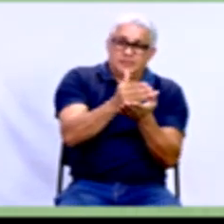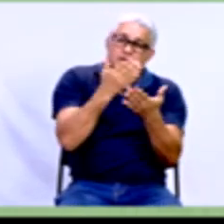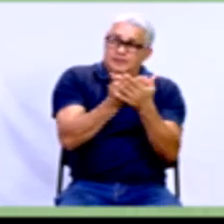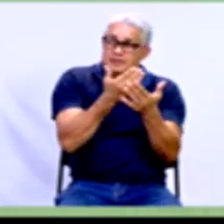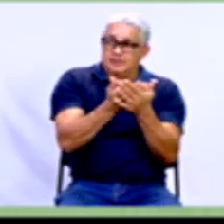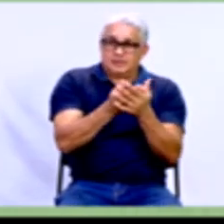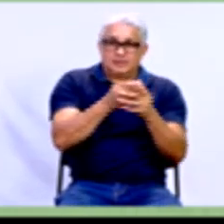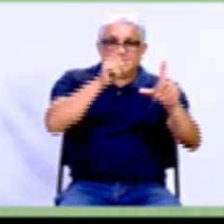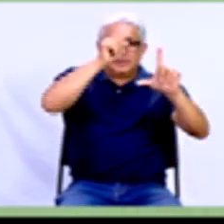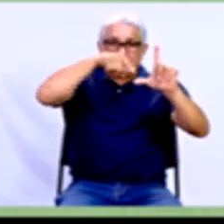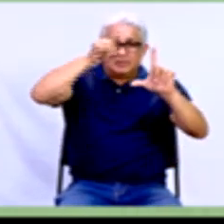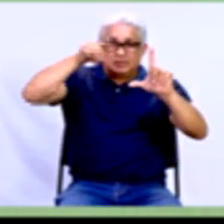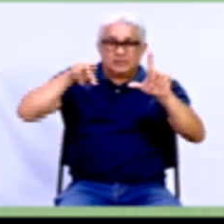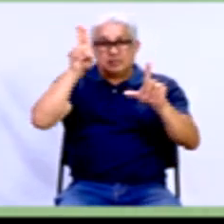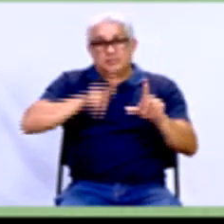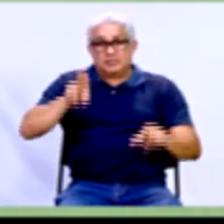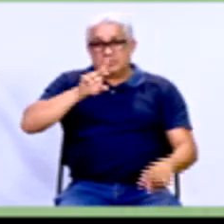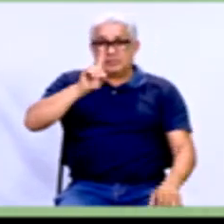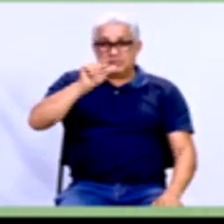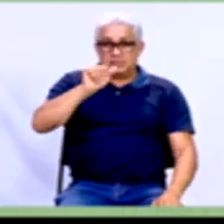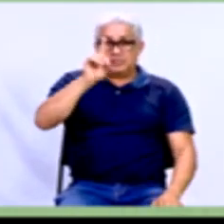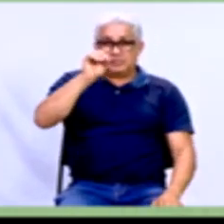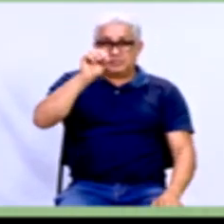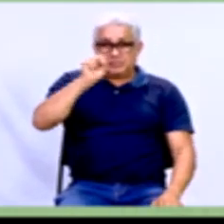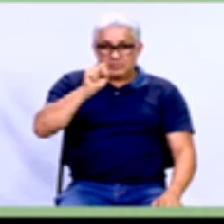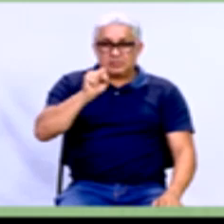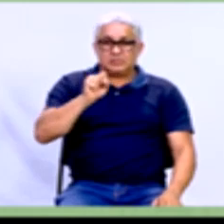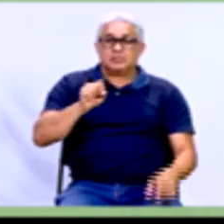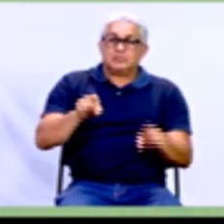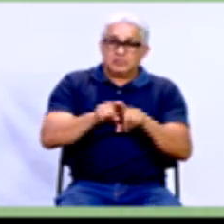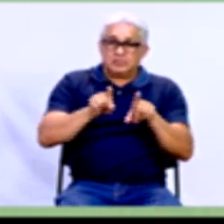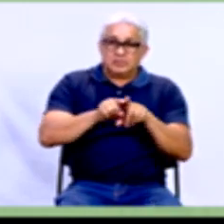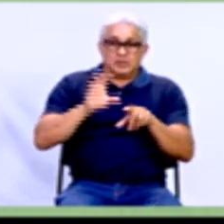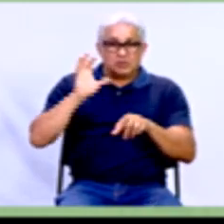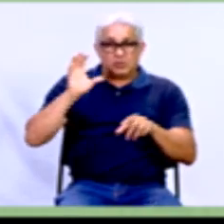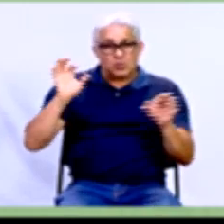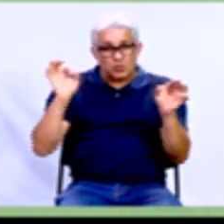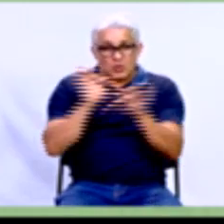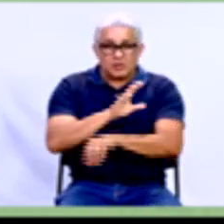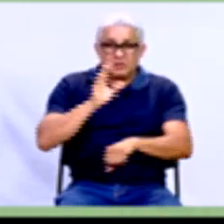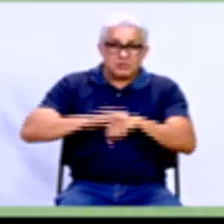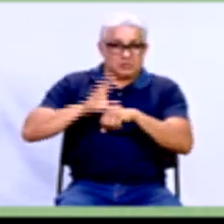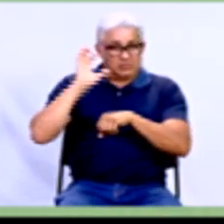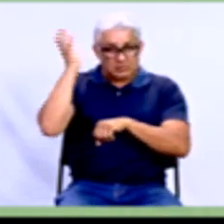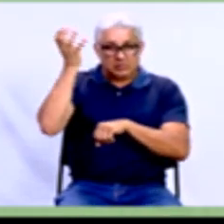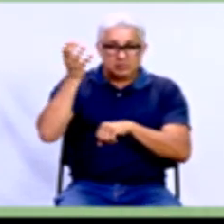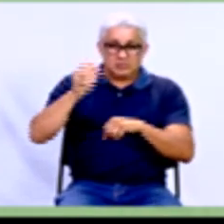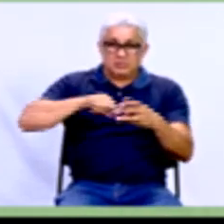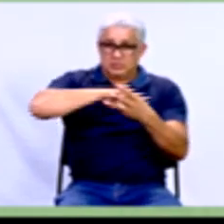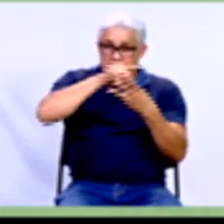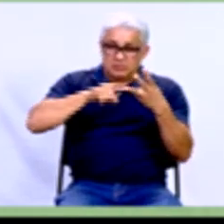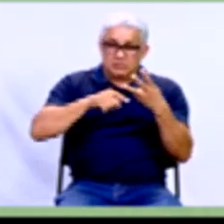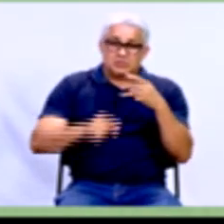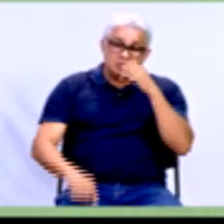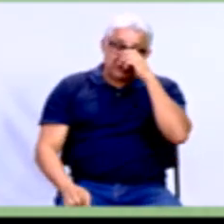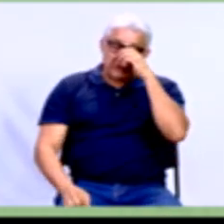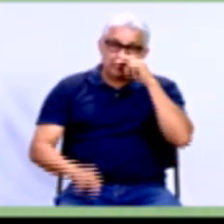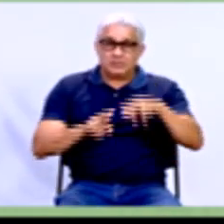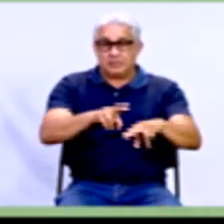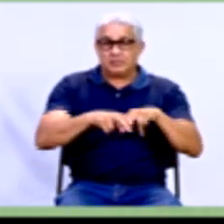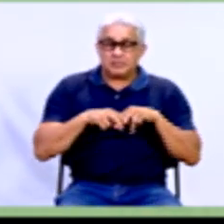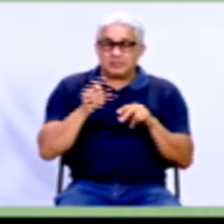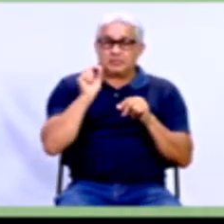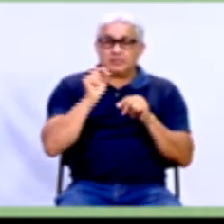estudar a estatística, para utilizar os dados, para formar as conclusões e tomar as decisões. Por isso que